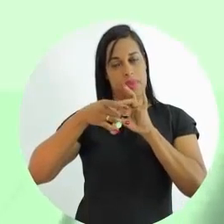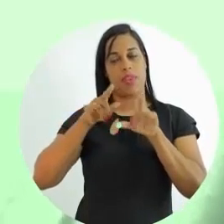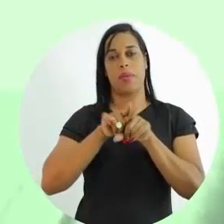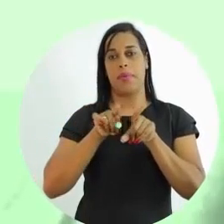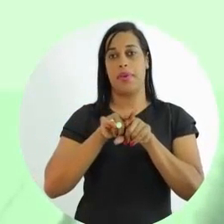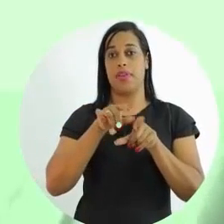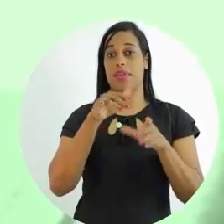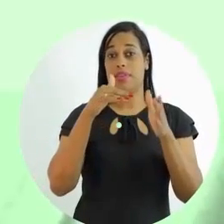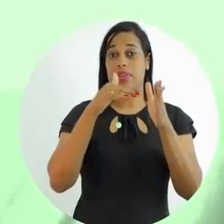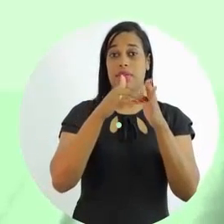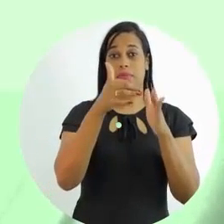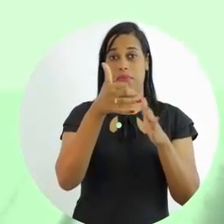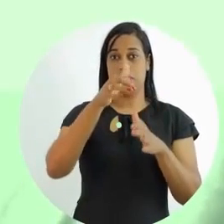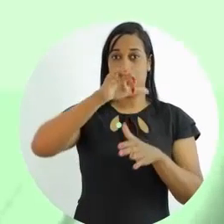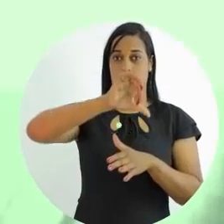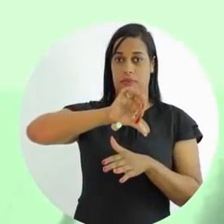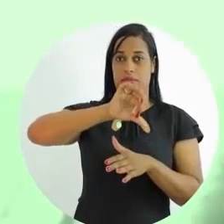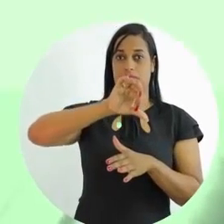Até